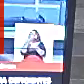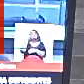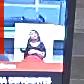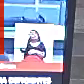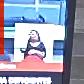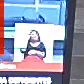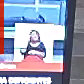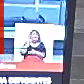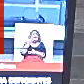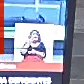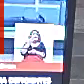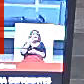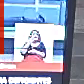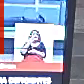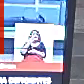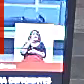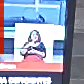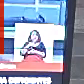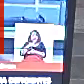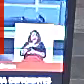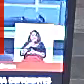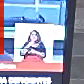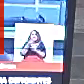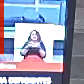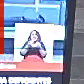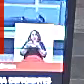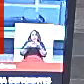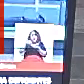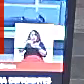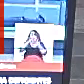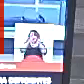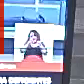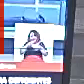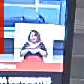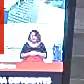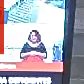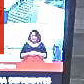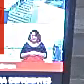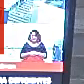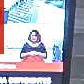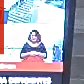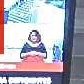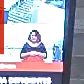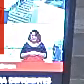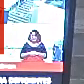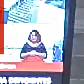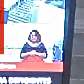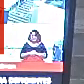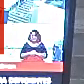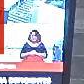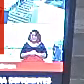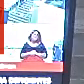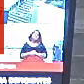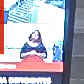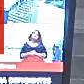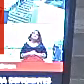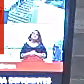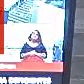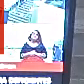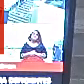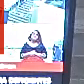conhecimento sobre esse assunto. Doutor Maurício. Foi não. Eu posso só cumprimentar o senhor aí a fala? Rapidinho. Por